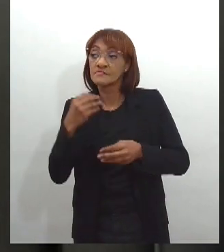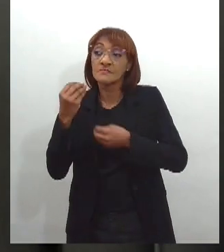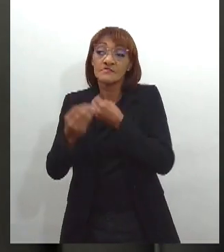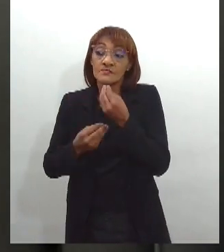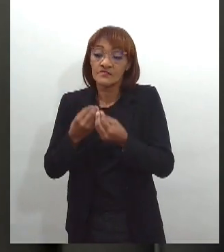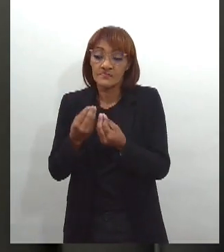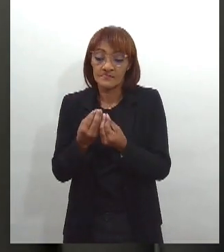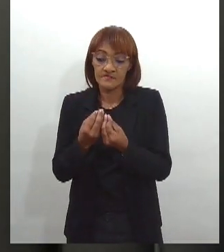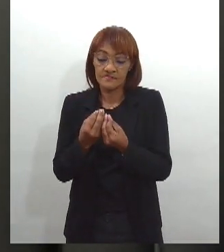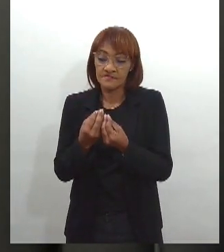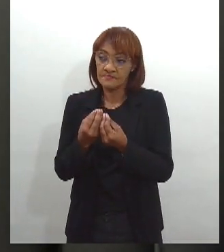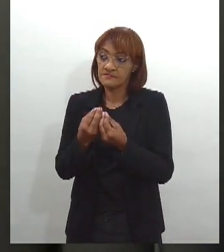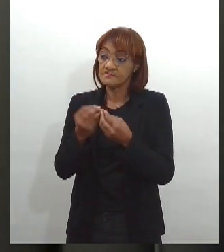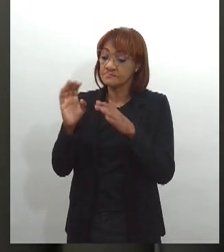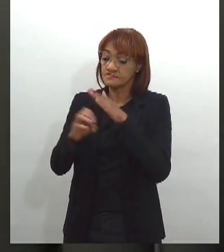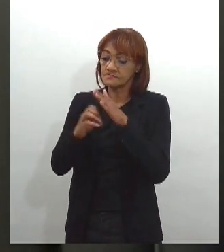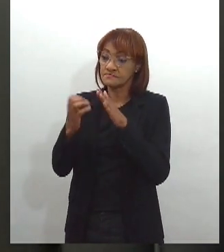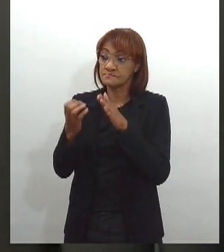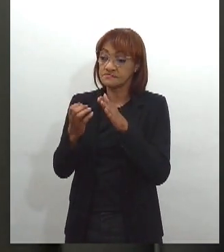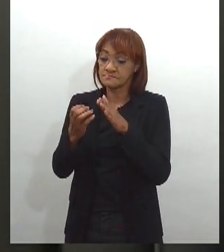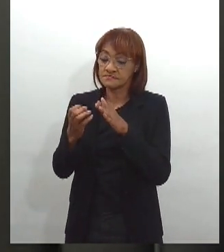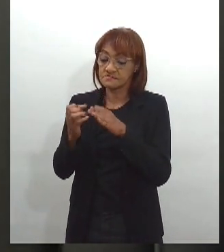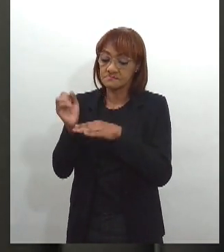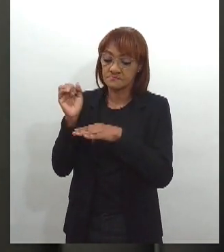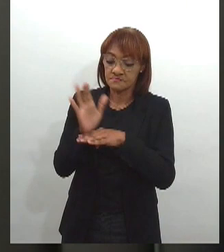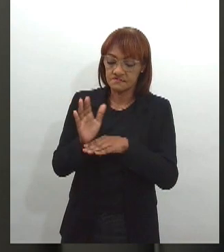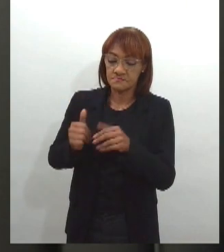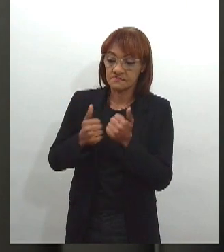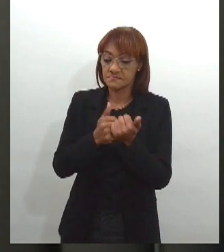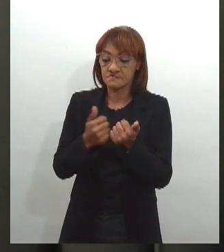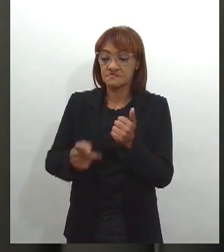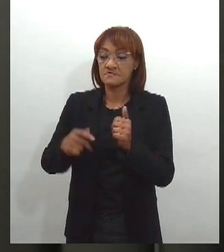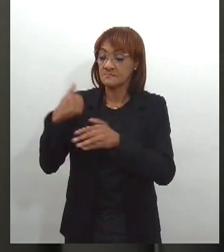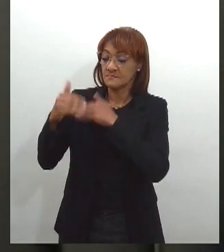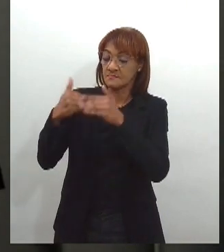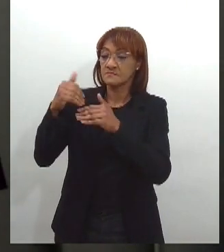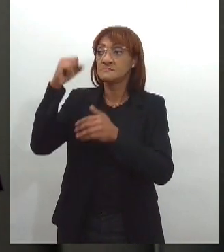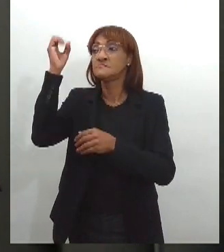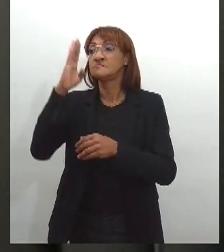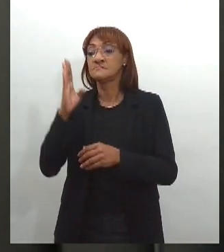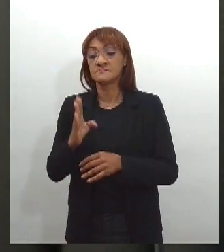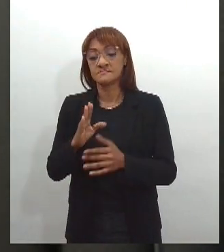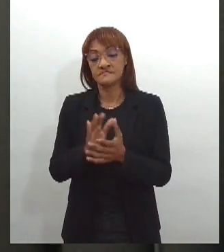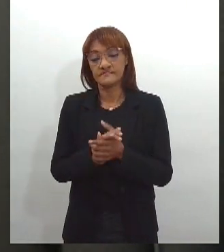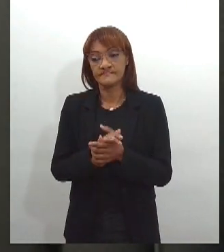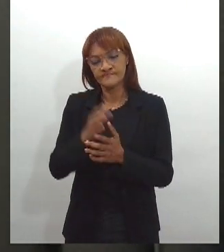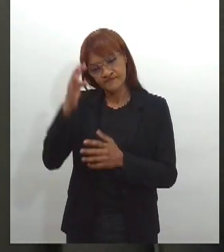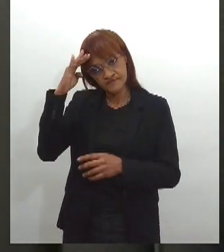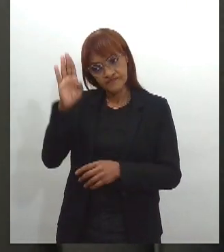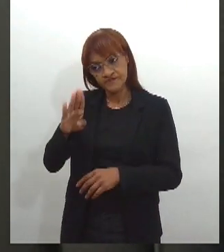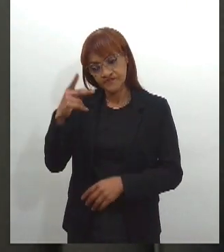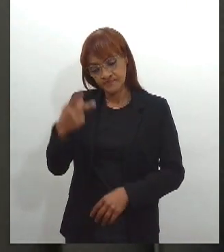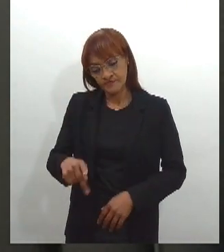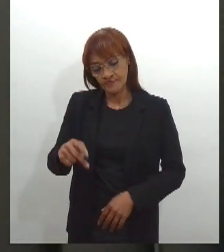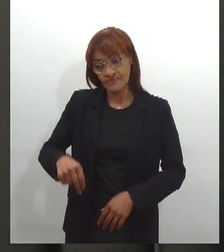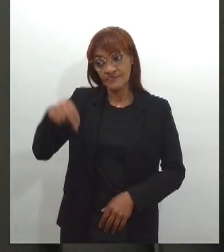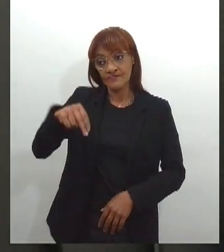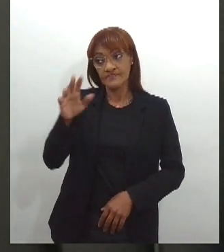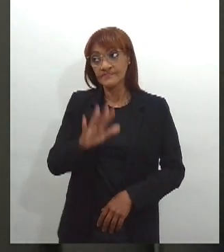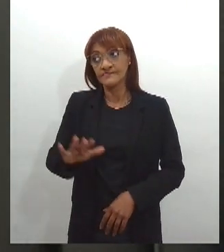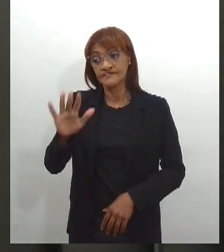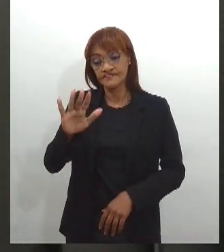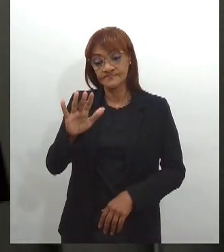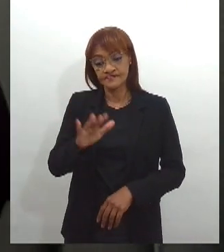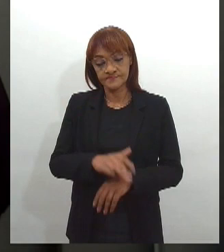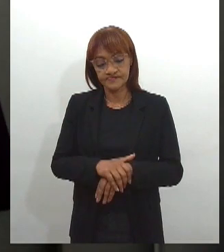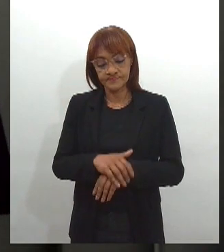Embrapa vem contribuindo para o desenvolvimento do Brasil, mas principalmente do Nordeste e especificadamente do nosso estado